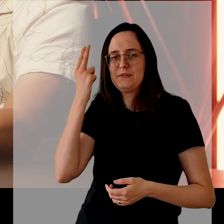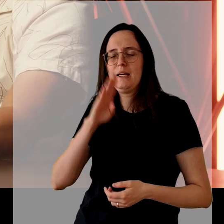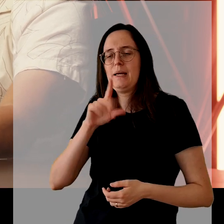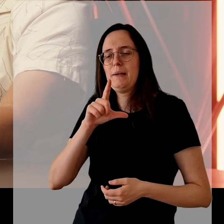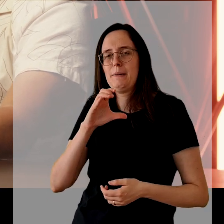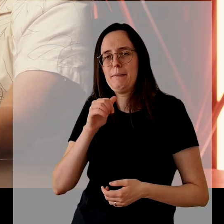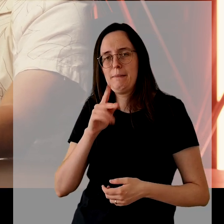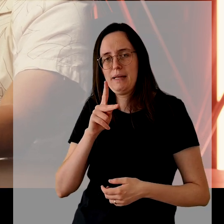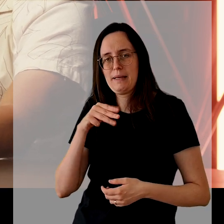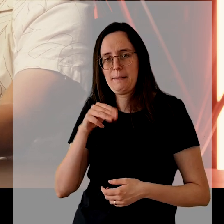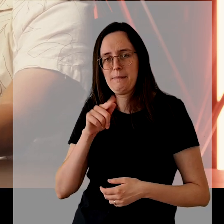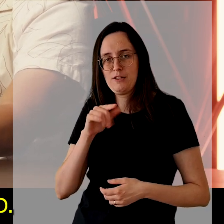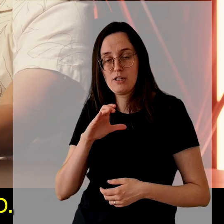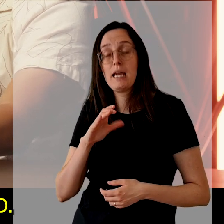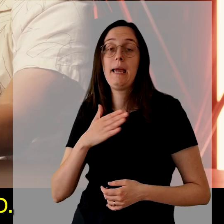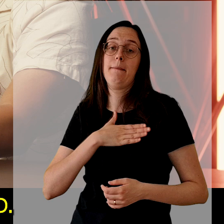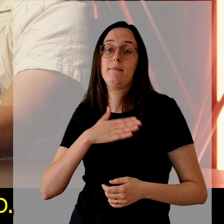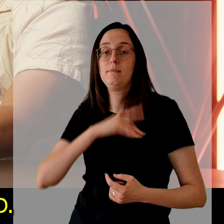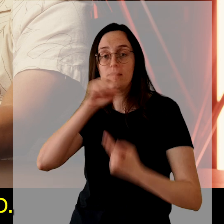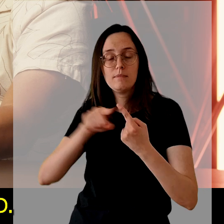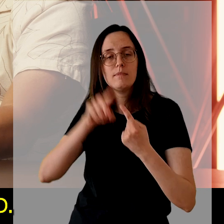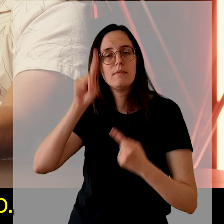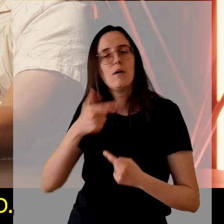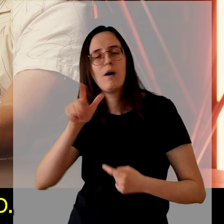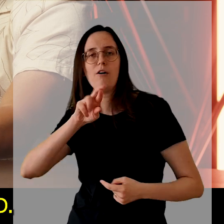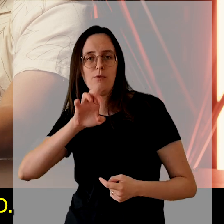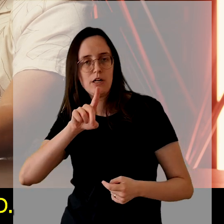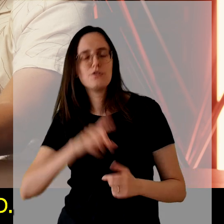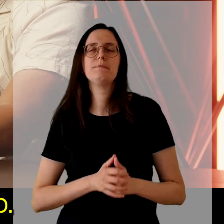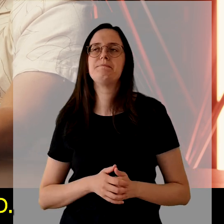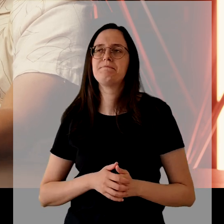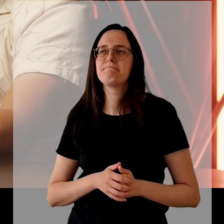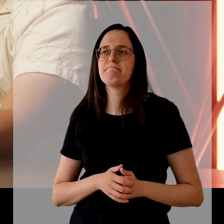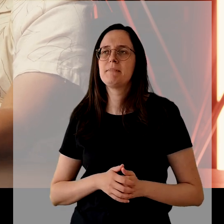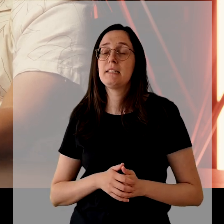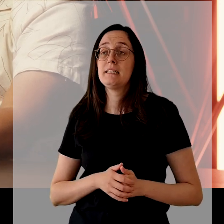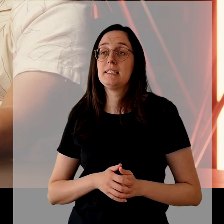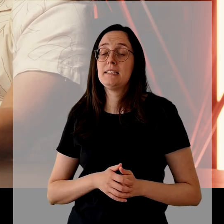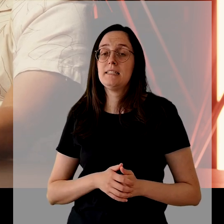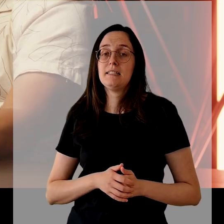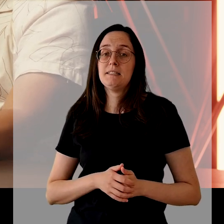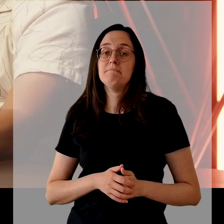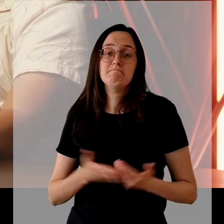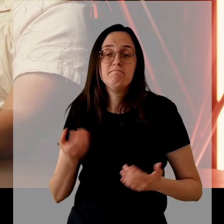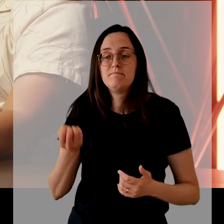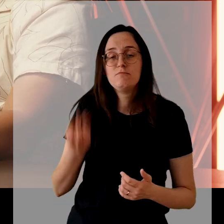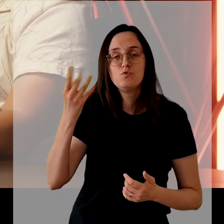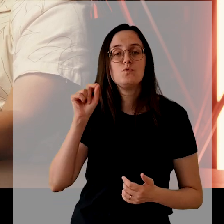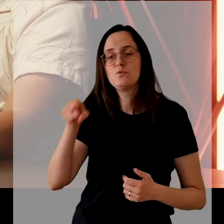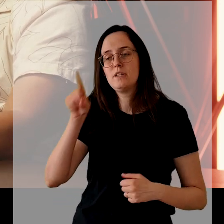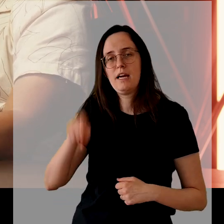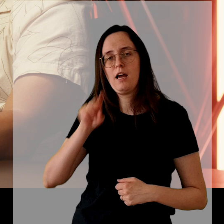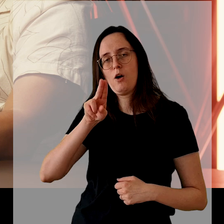com a Blackmagic inicialmente. A minha ideia era ir de Red, E aí apareceu a